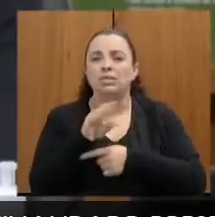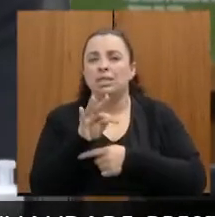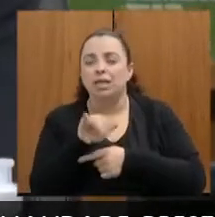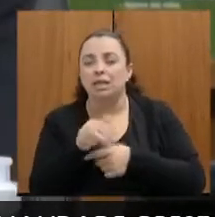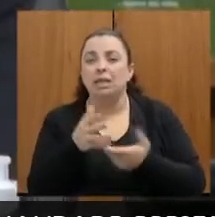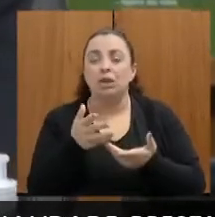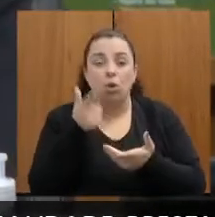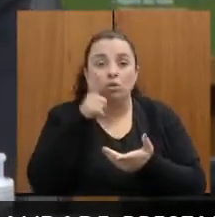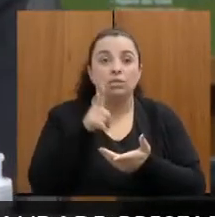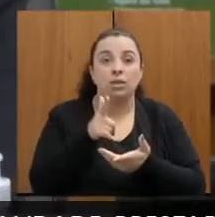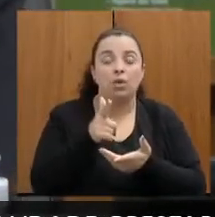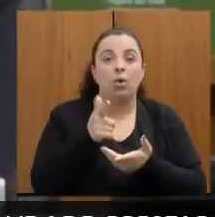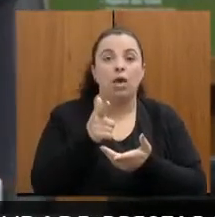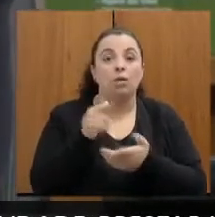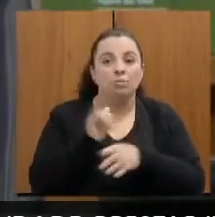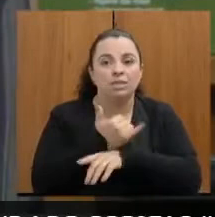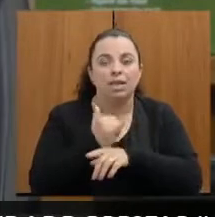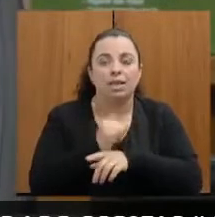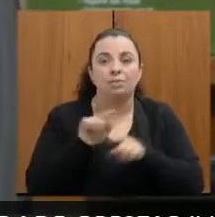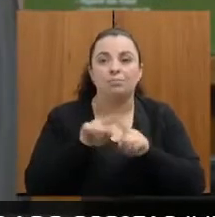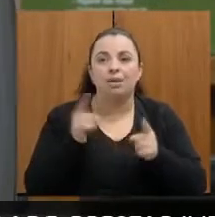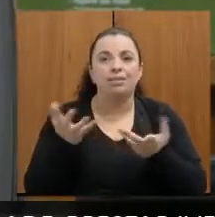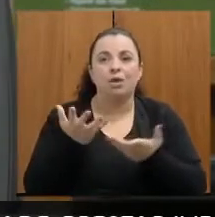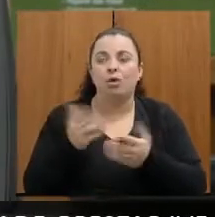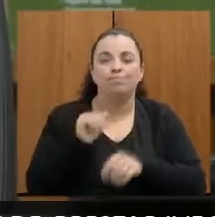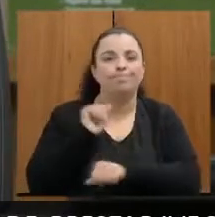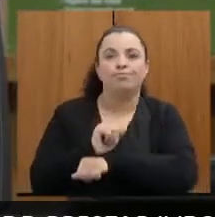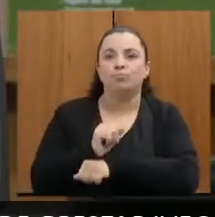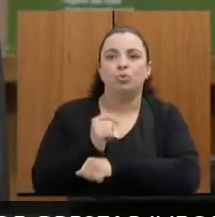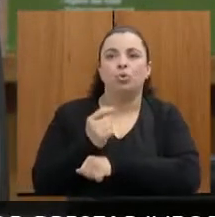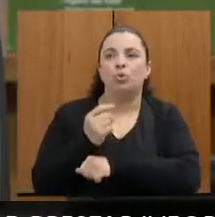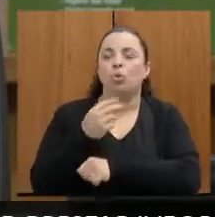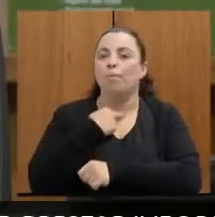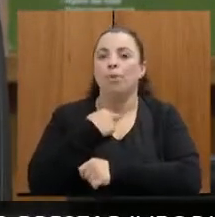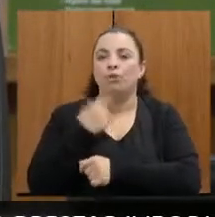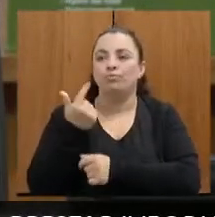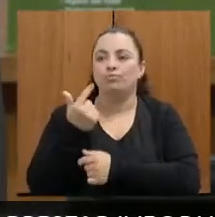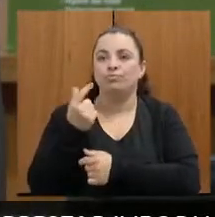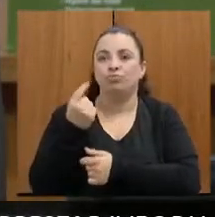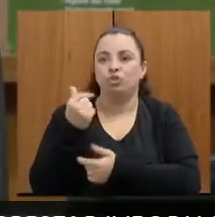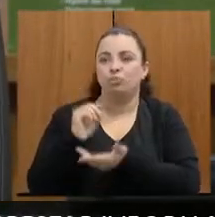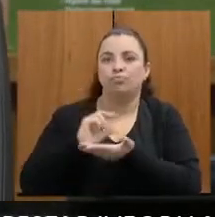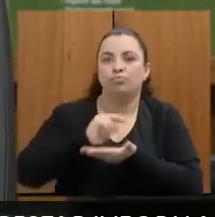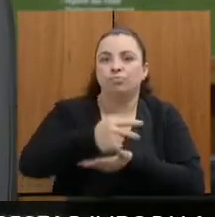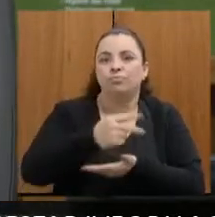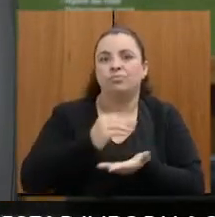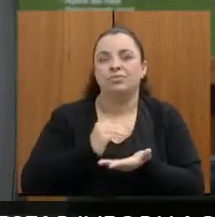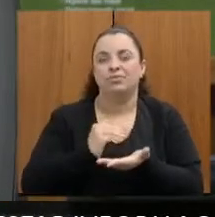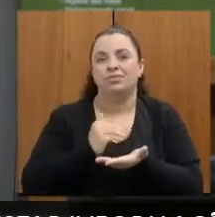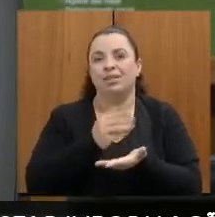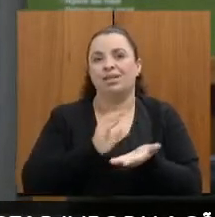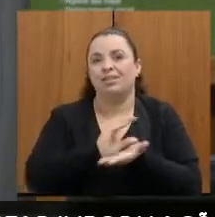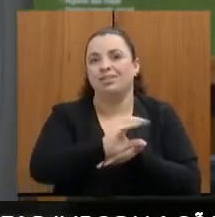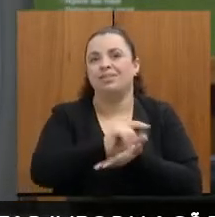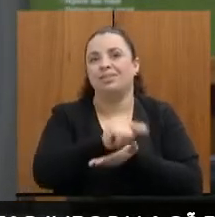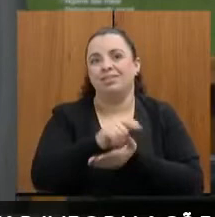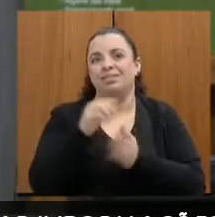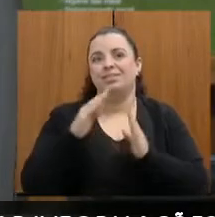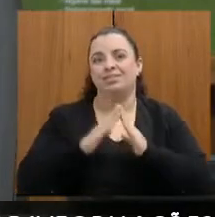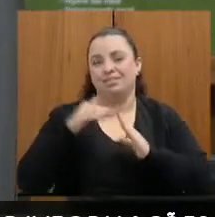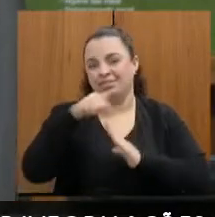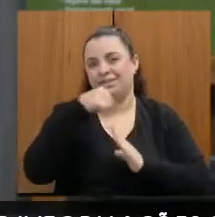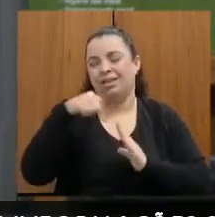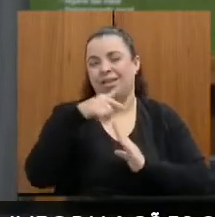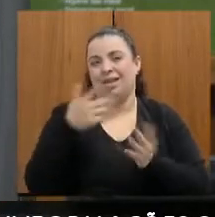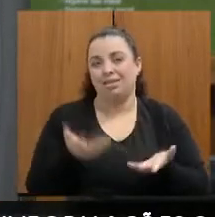essa vedação de não poder fazer uma transferência a Santa Casa de a fonte financeira vale o destaque da Santa